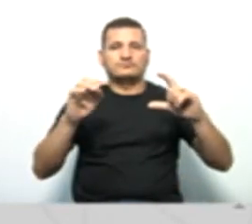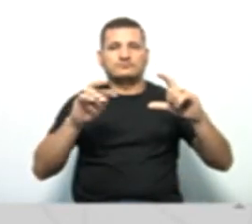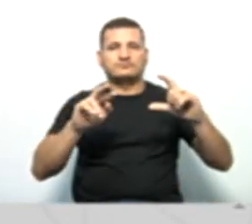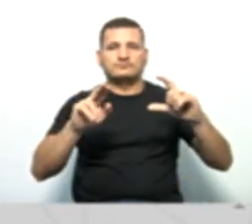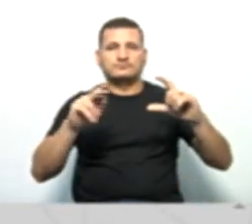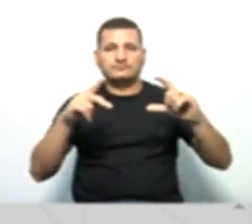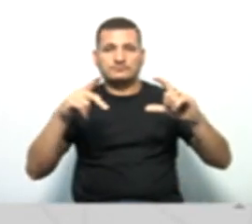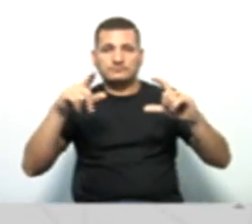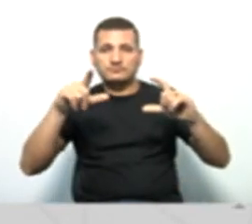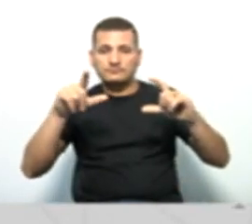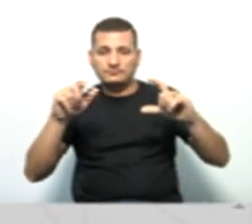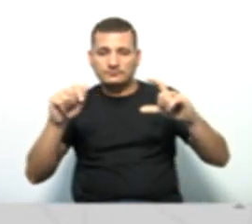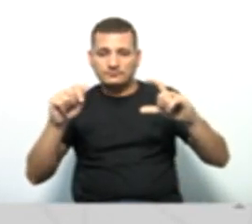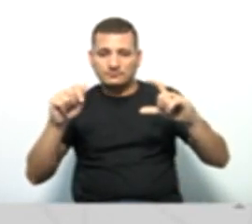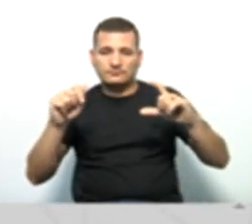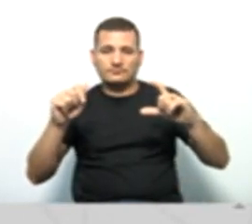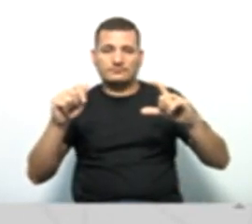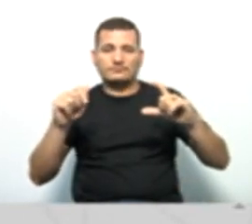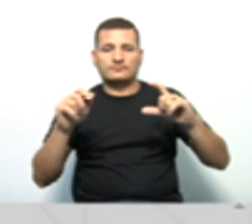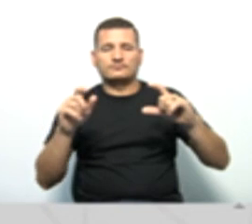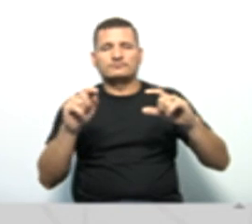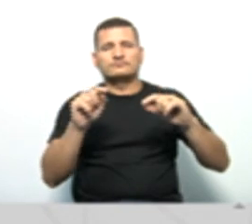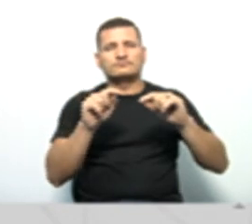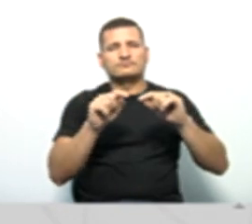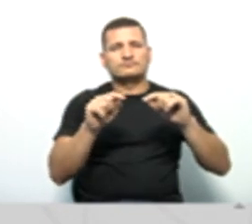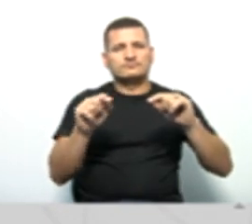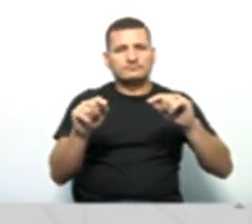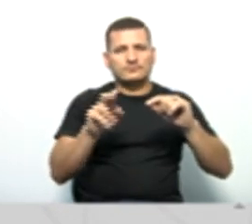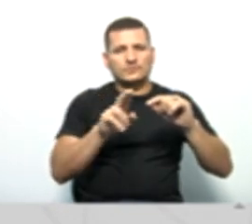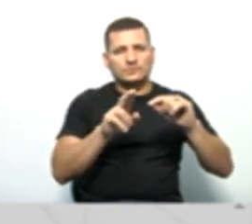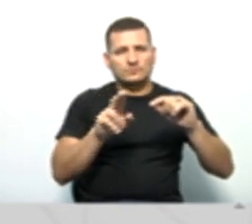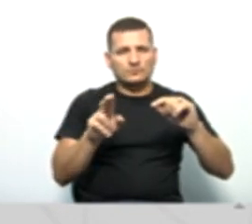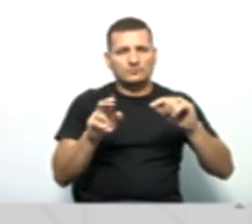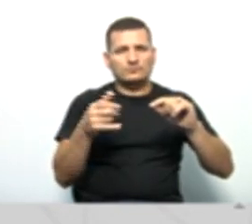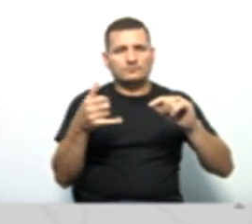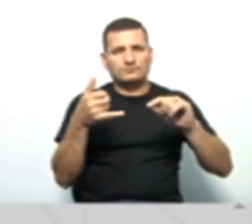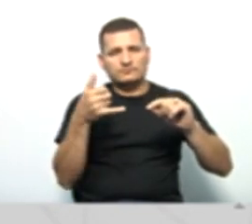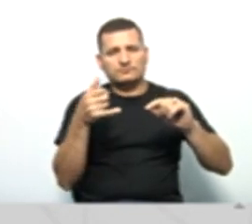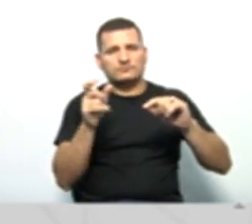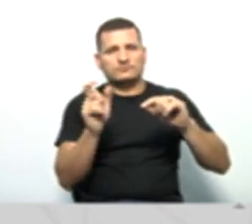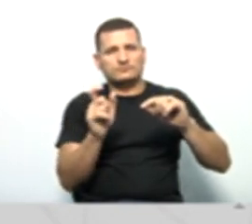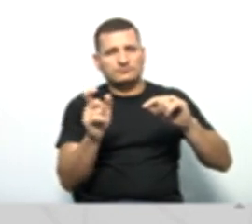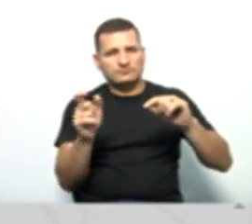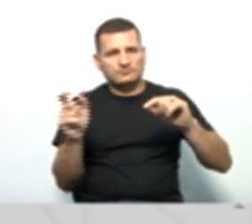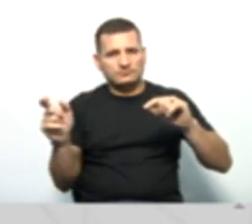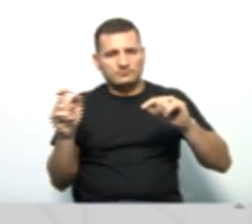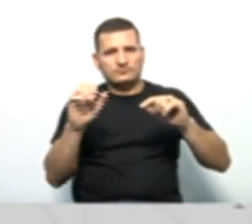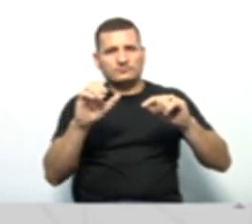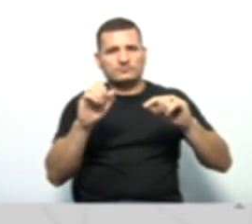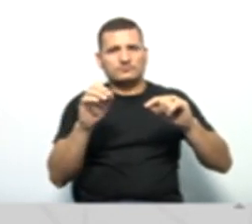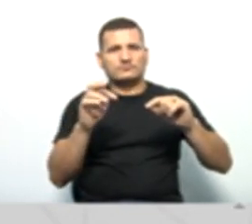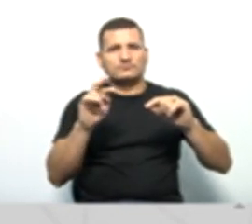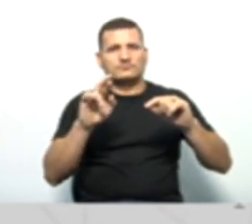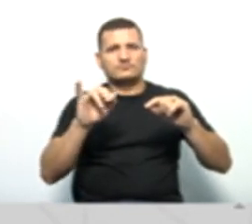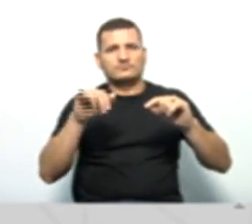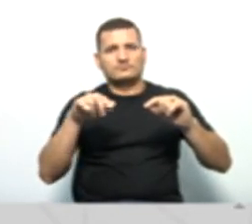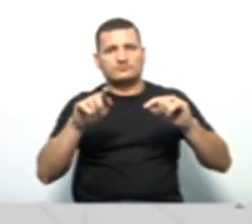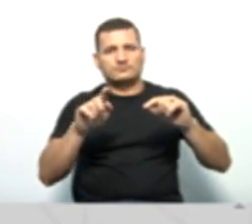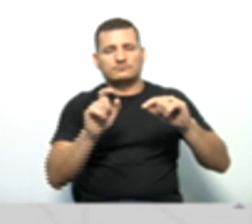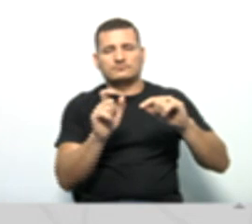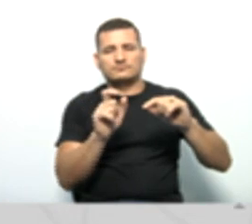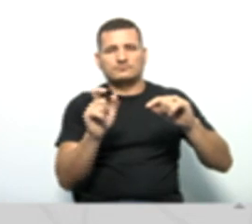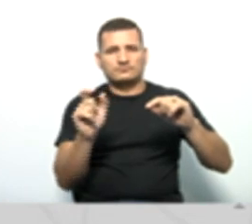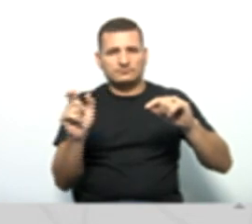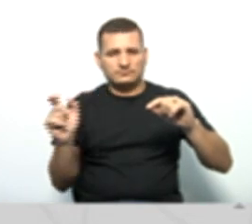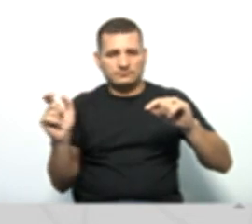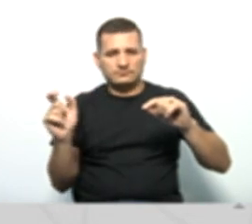pessoa. E tá vendo aqui? Ele colocou uma string, aqui outra string, aqui outra string, aqui outra string. Observar aqui? E